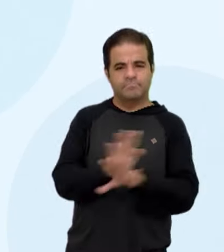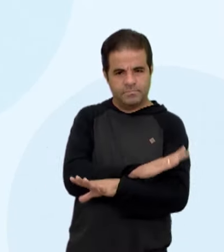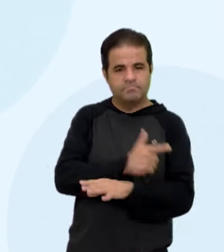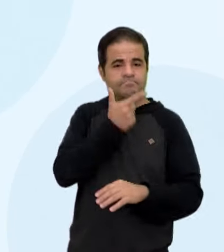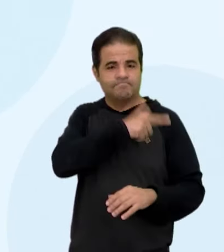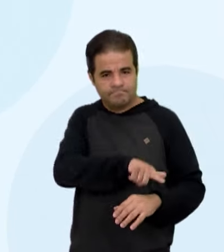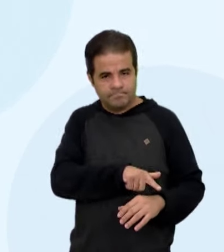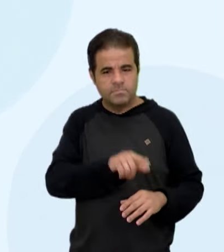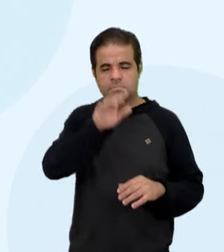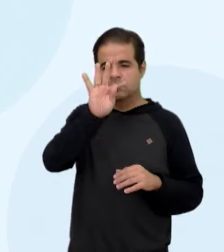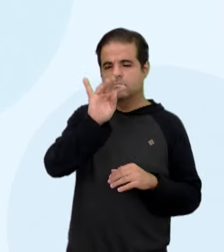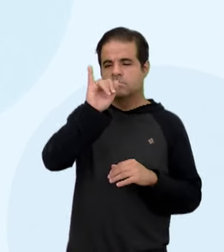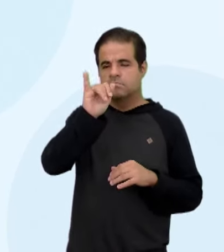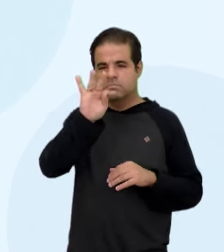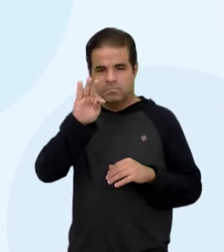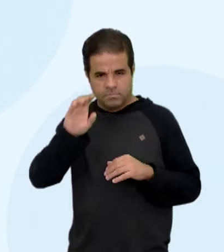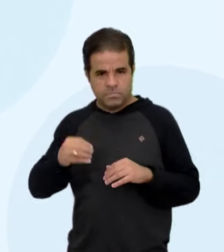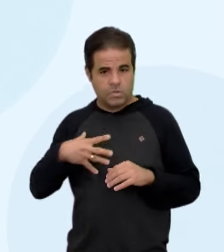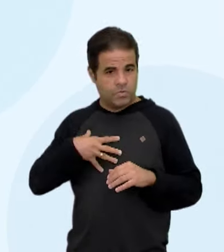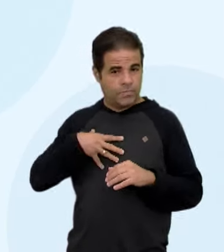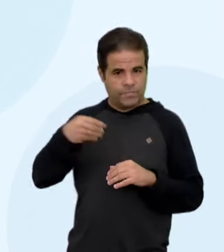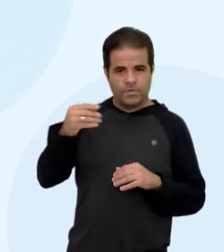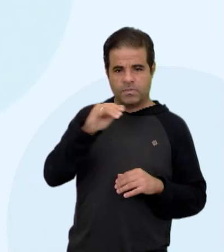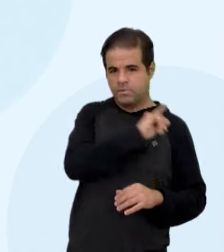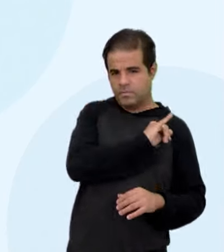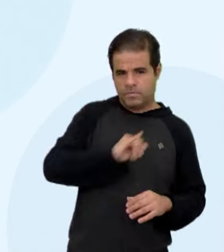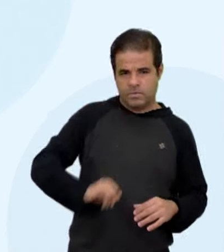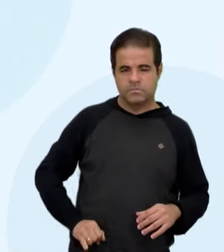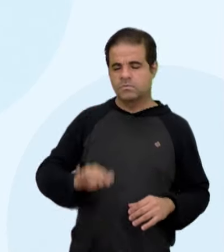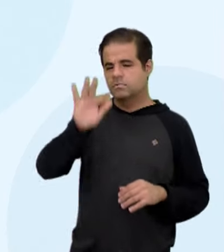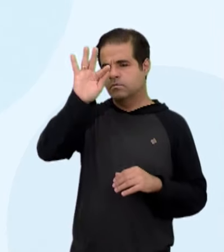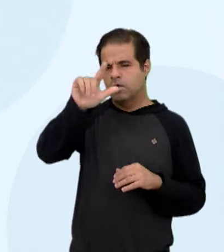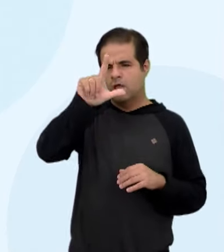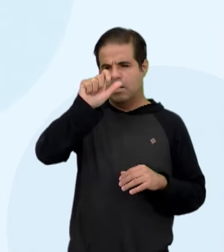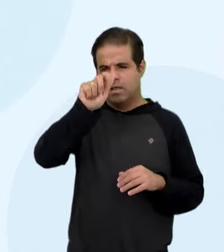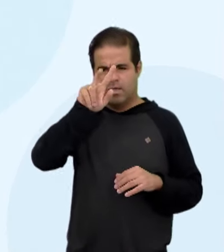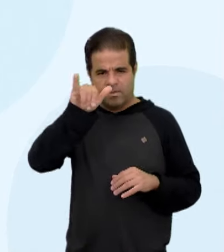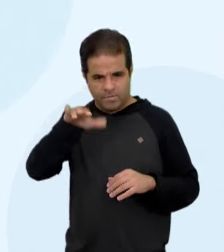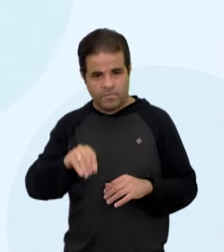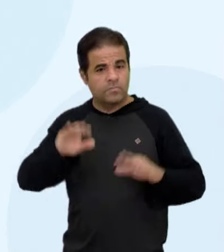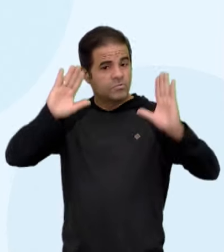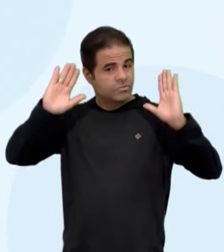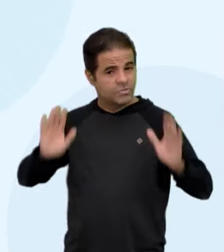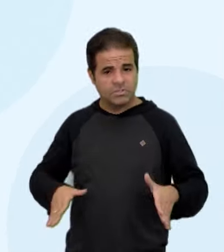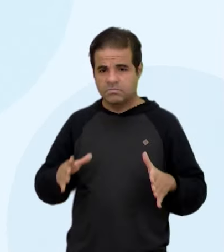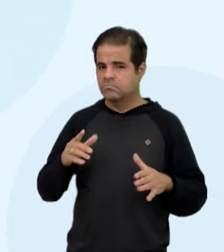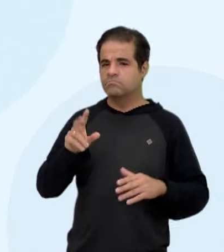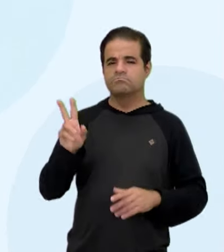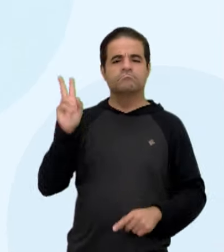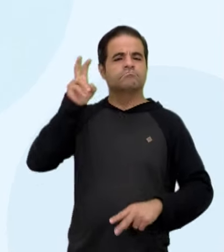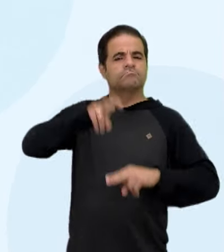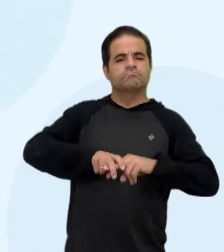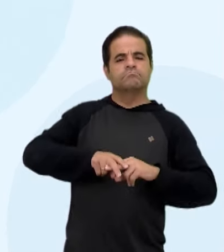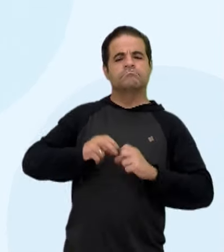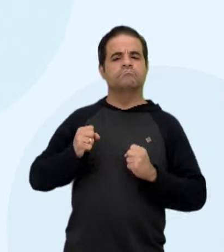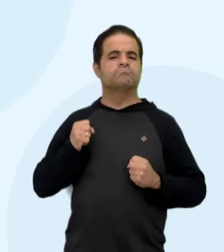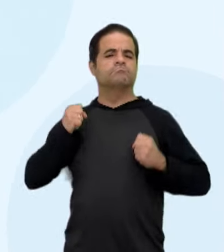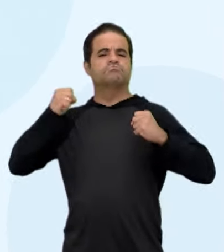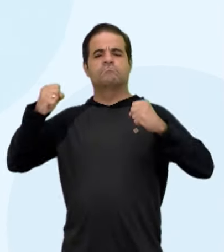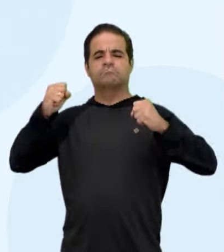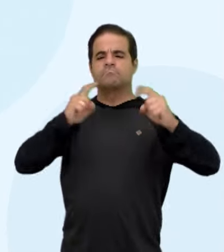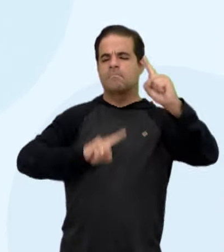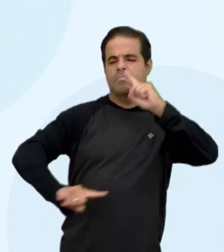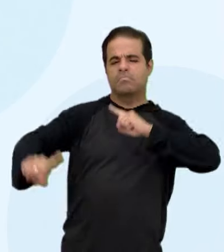concluída, Tito, o filho do imperador Flávio Vespasiano, já estava no poder. Em homenagem ao